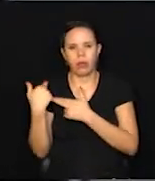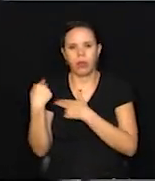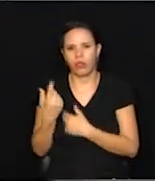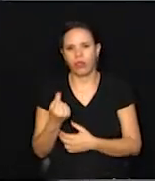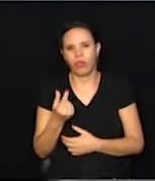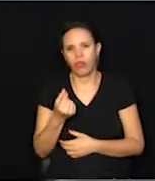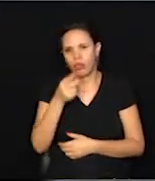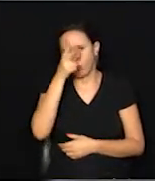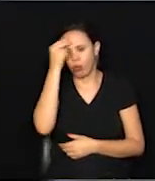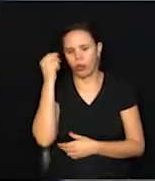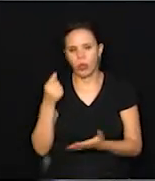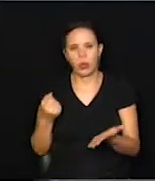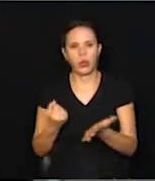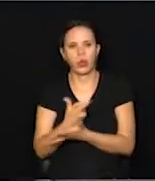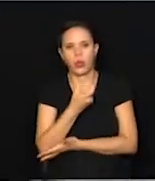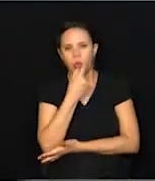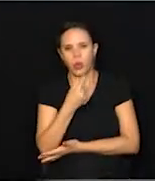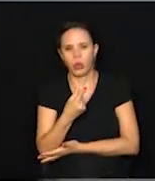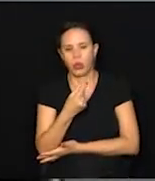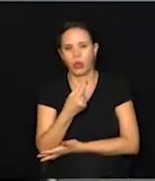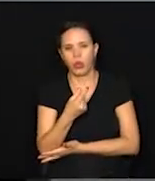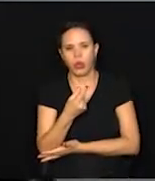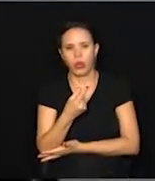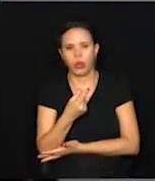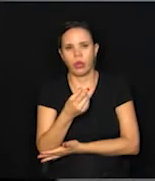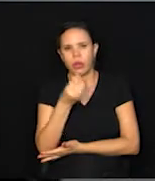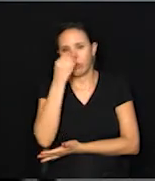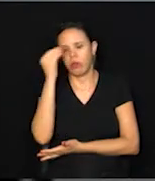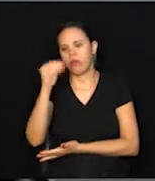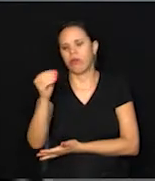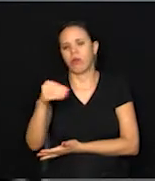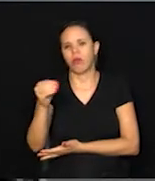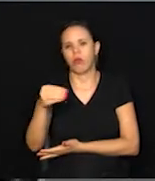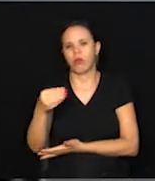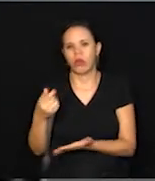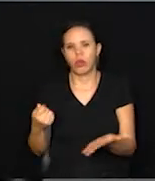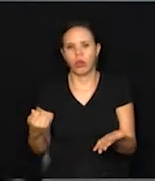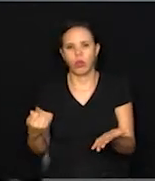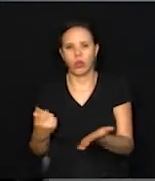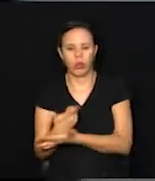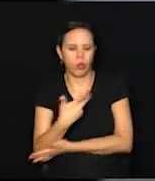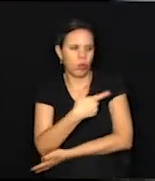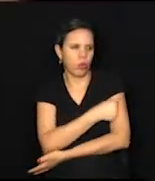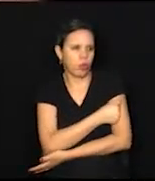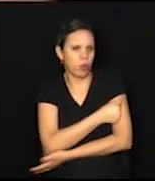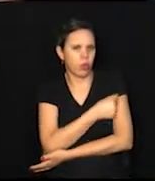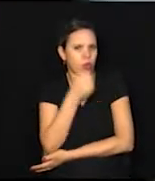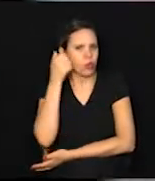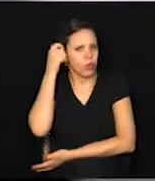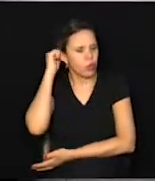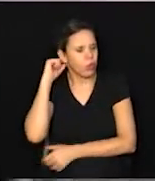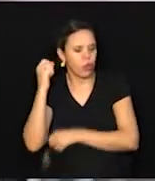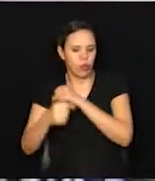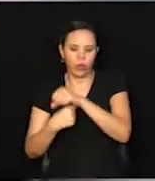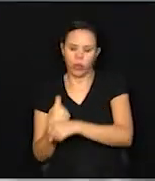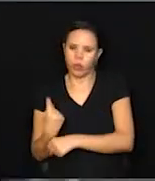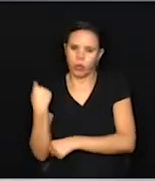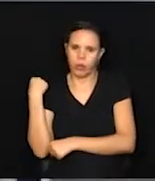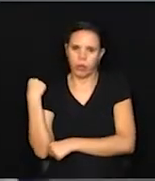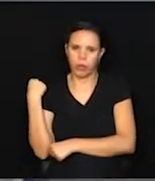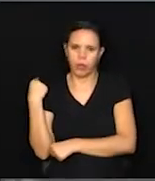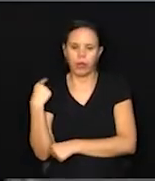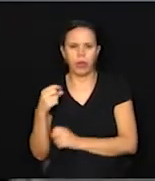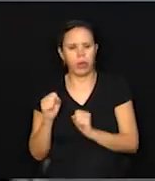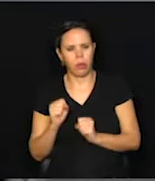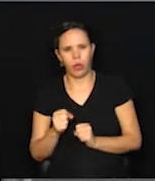para comprar esse medicamento, enquanto se negou a comprar a vacina lá no ano passado. Podemos